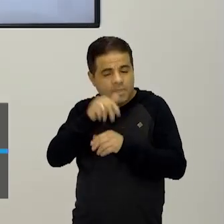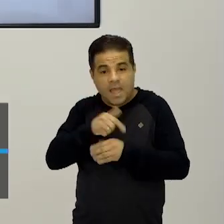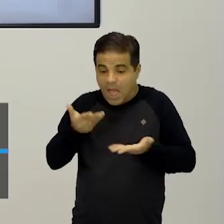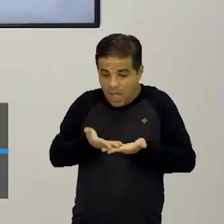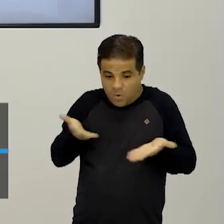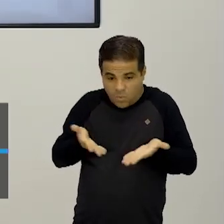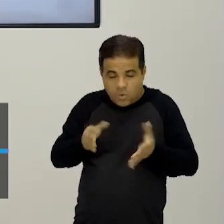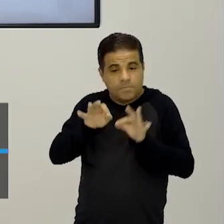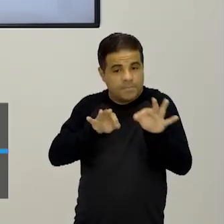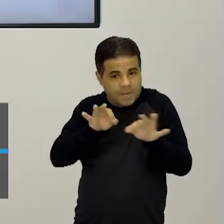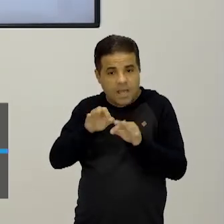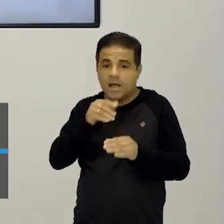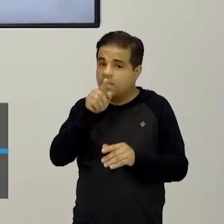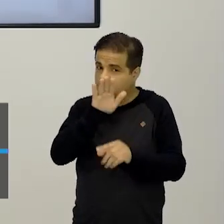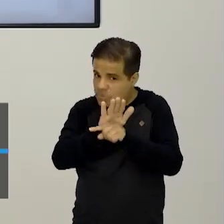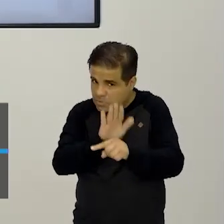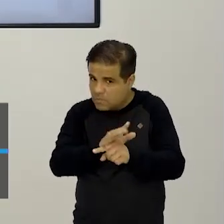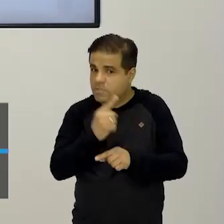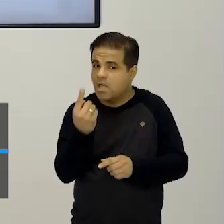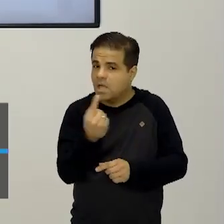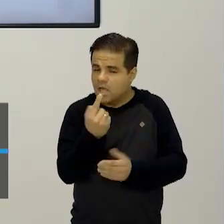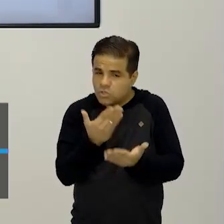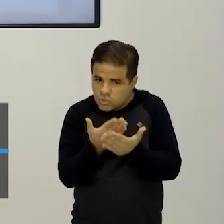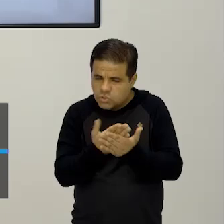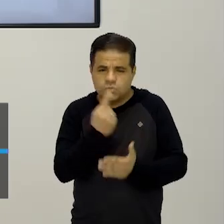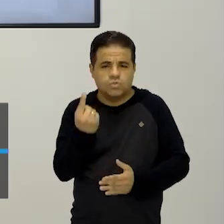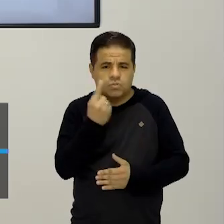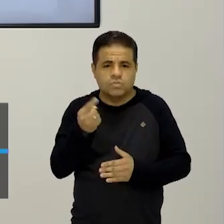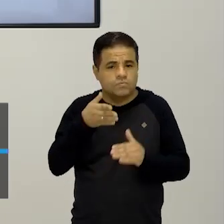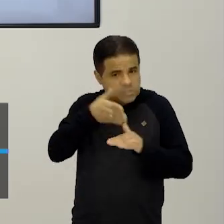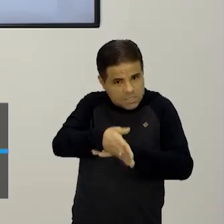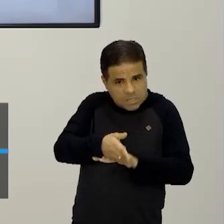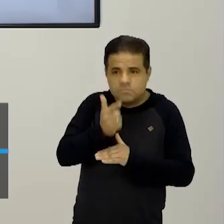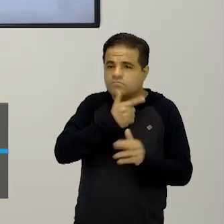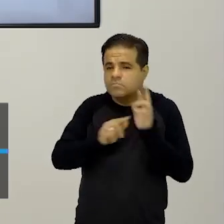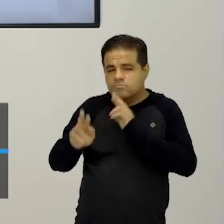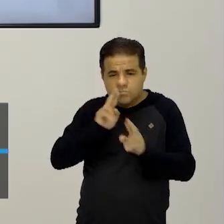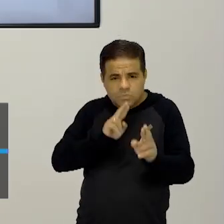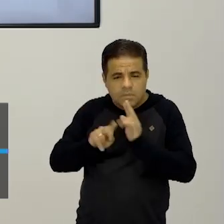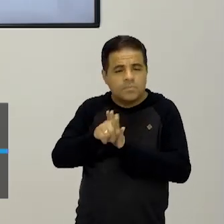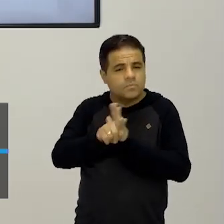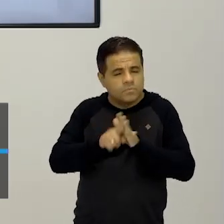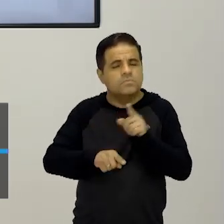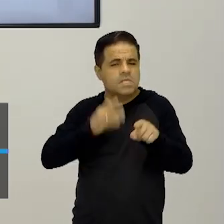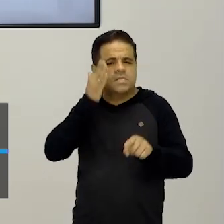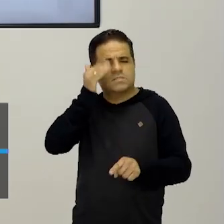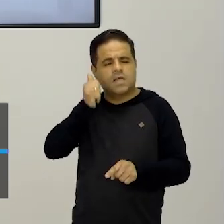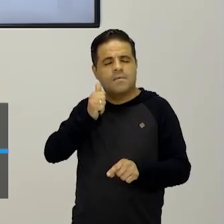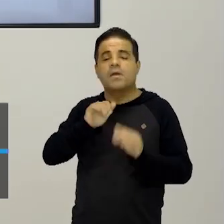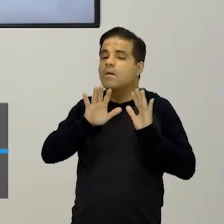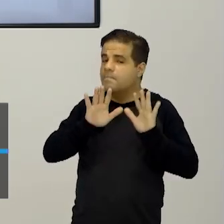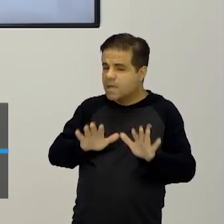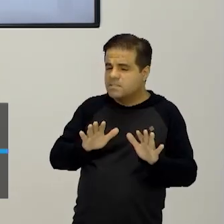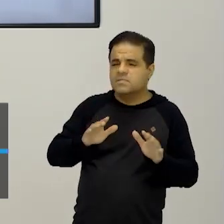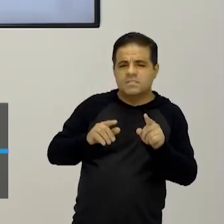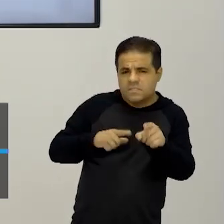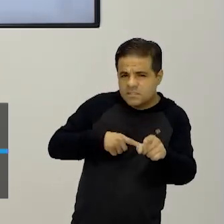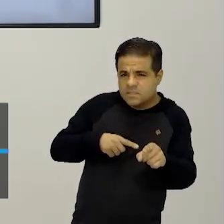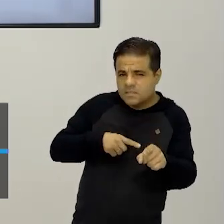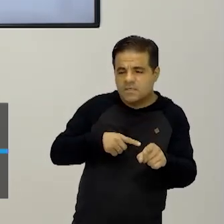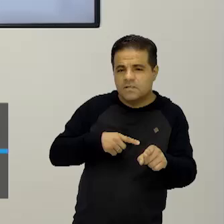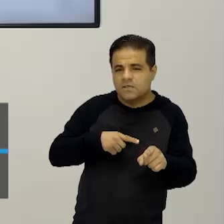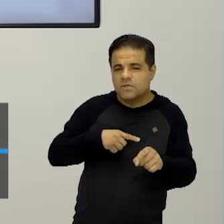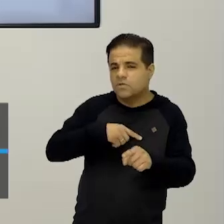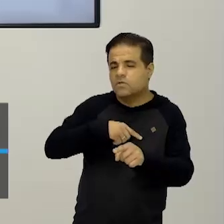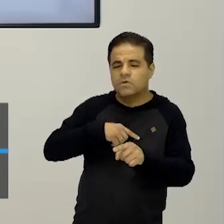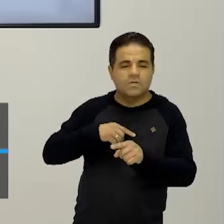para você entendê-la sozinha. Ela é fechada, então você entra, você consegue responder as perguntas, você vai saber. Agora, se você tiver o background de tudo que